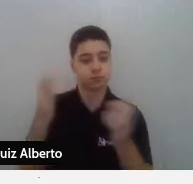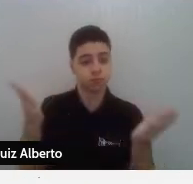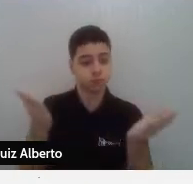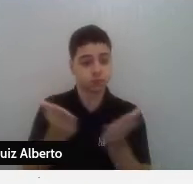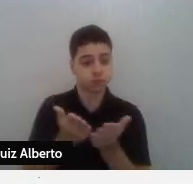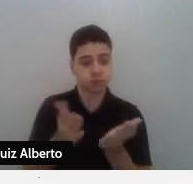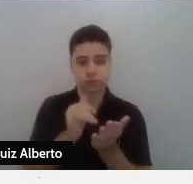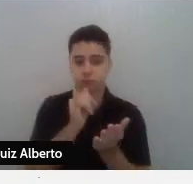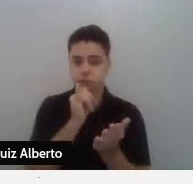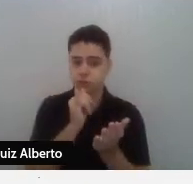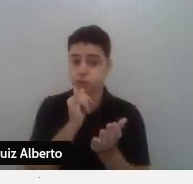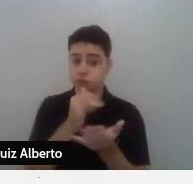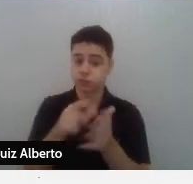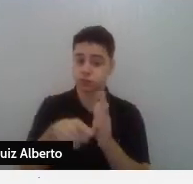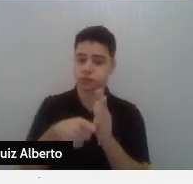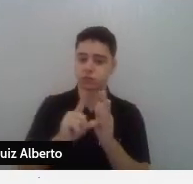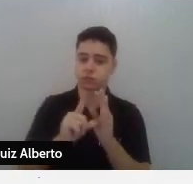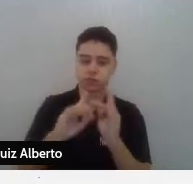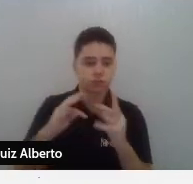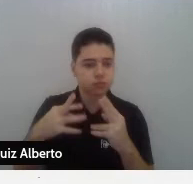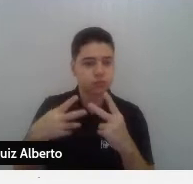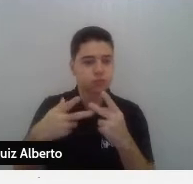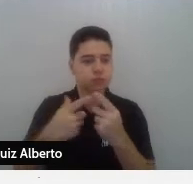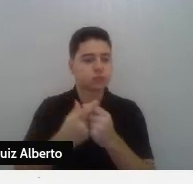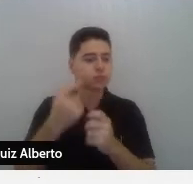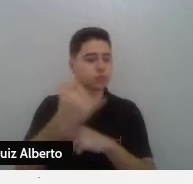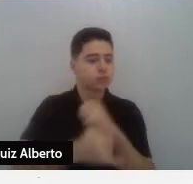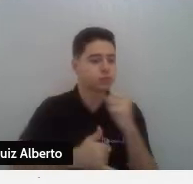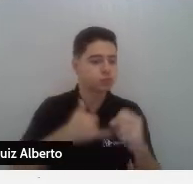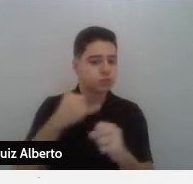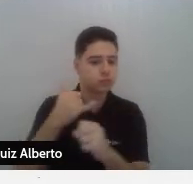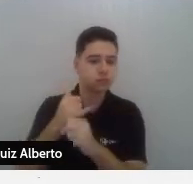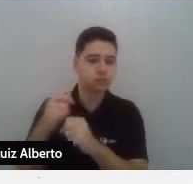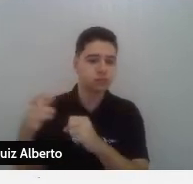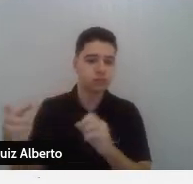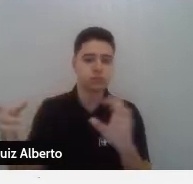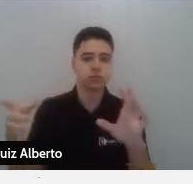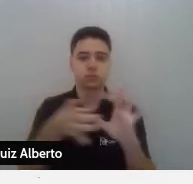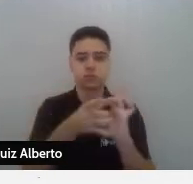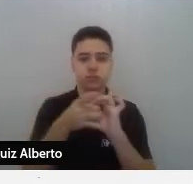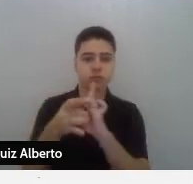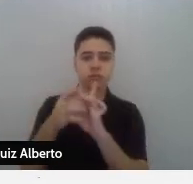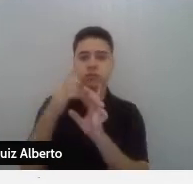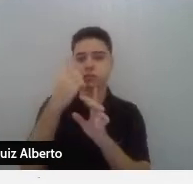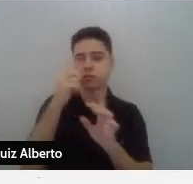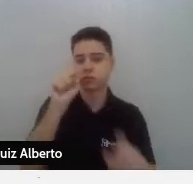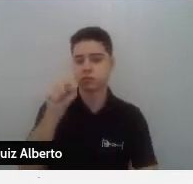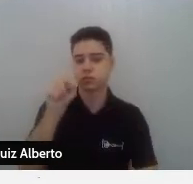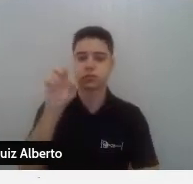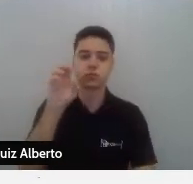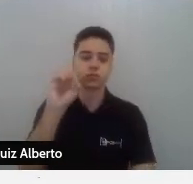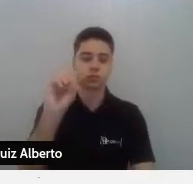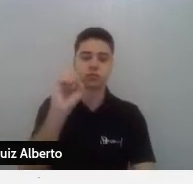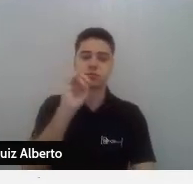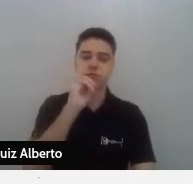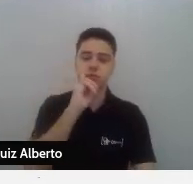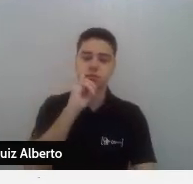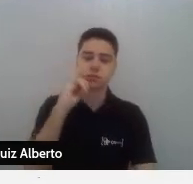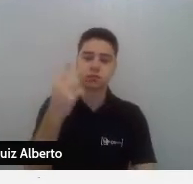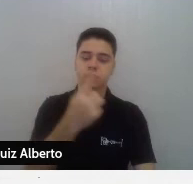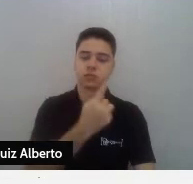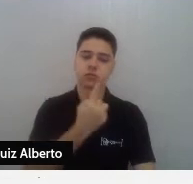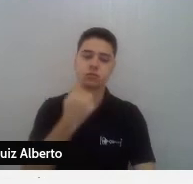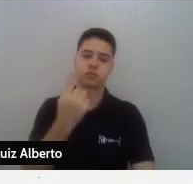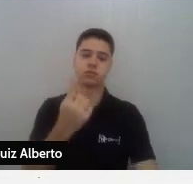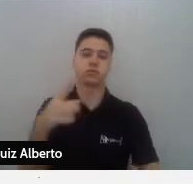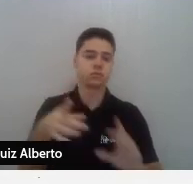Primeiro, quando surge, né, a internet, a rede, era chamada de internet 1.0, que a gente tinha